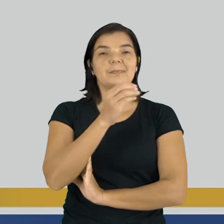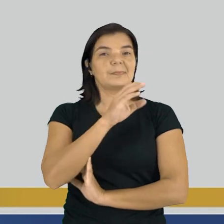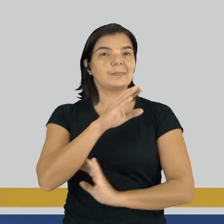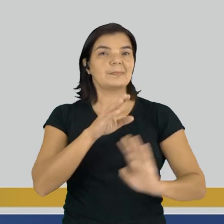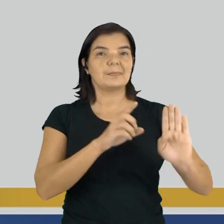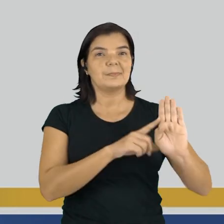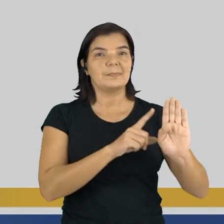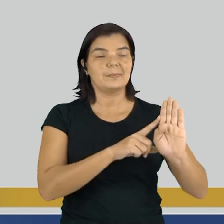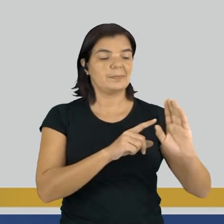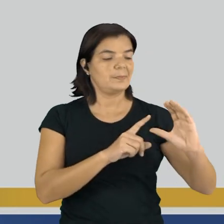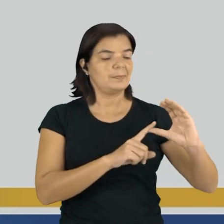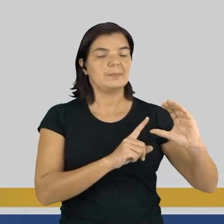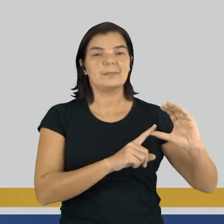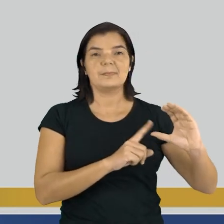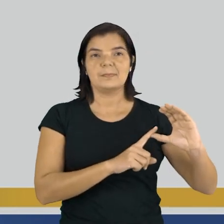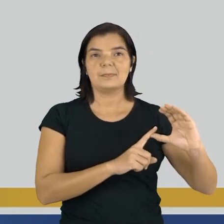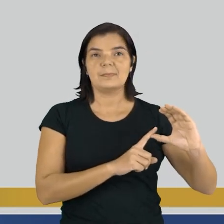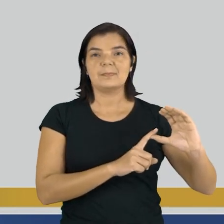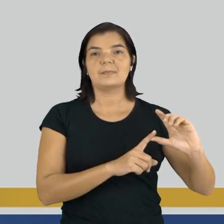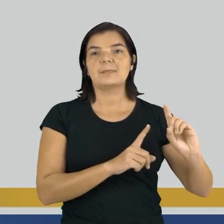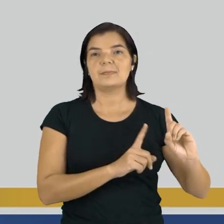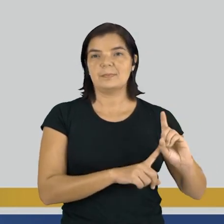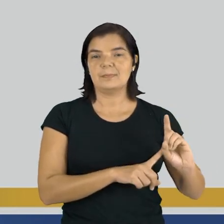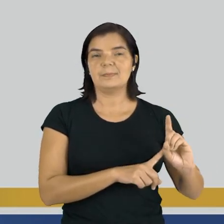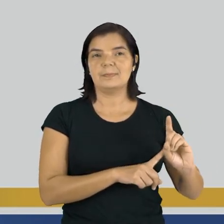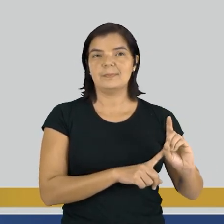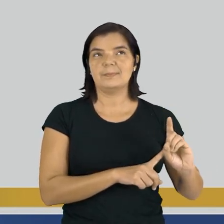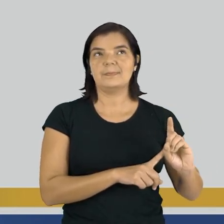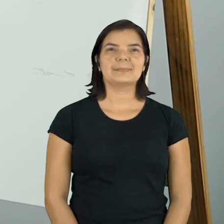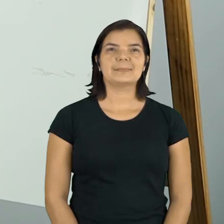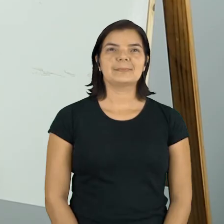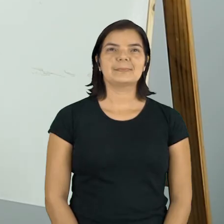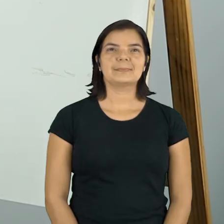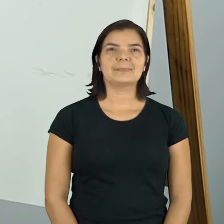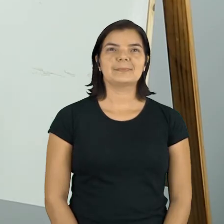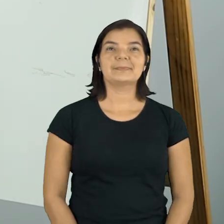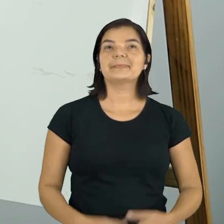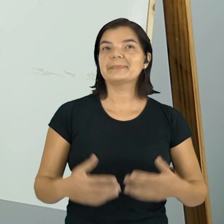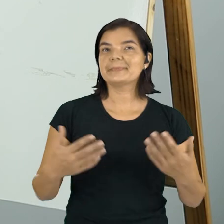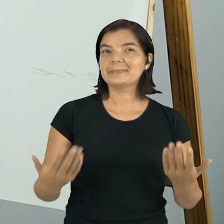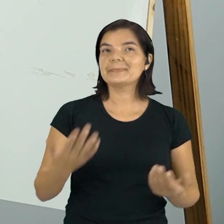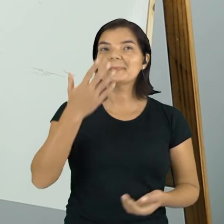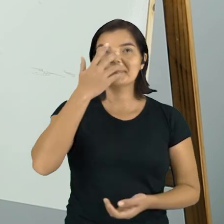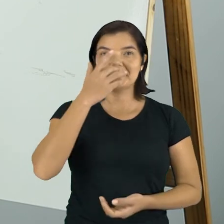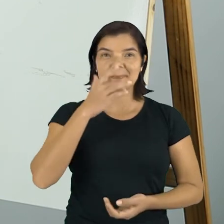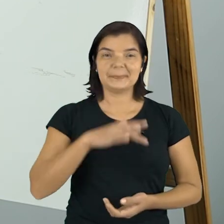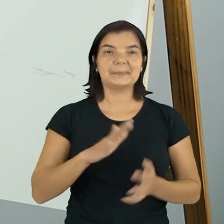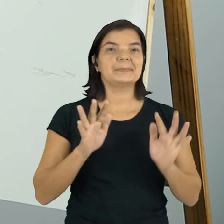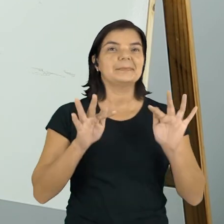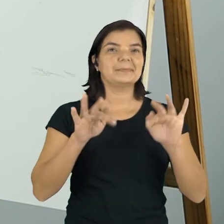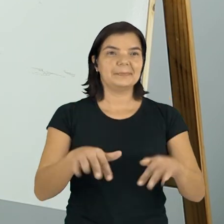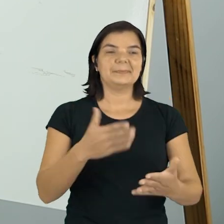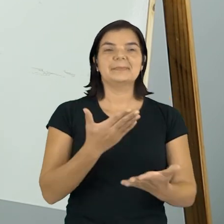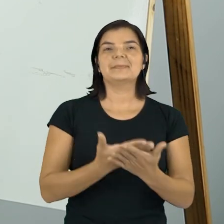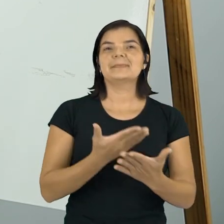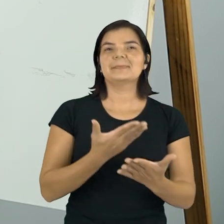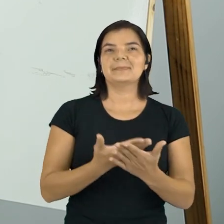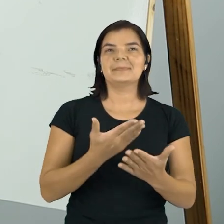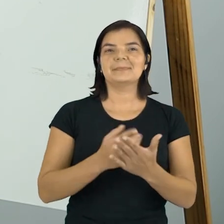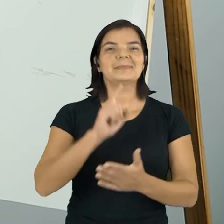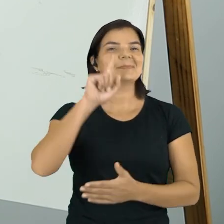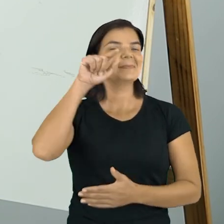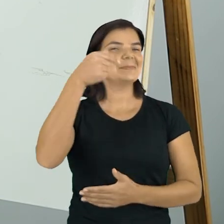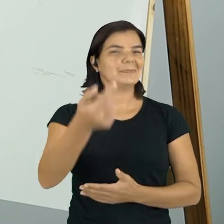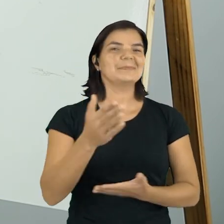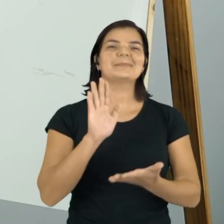B, a equipe C e a equipe D. Então, criança, nós vamos encerrar por aqui e eu te